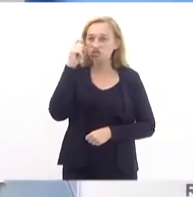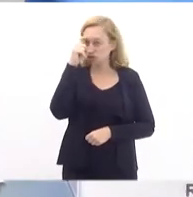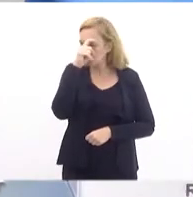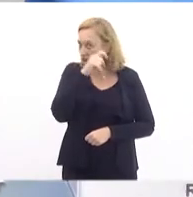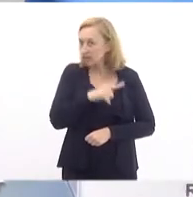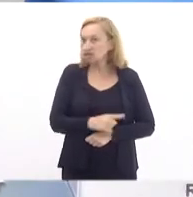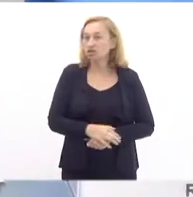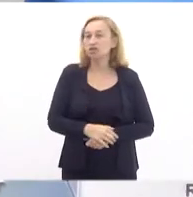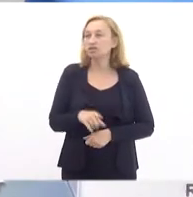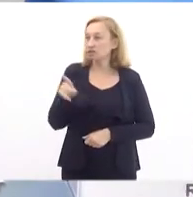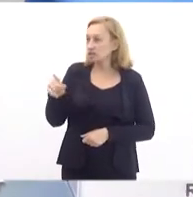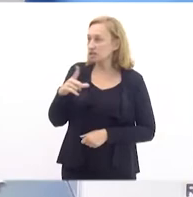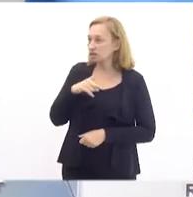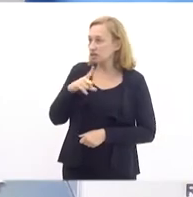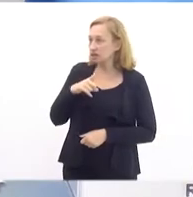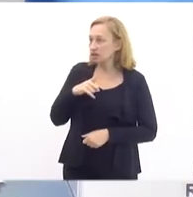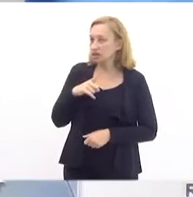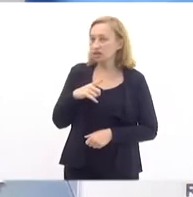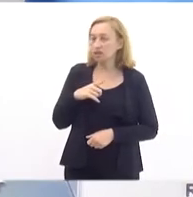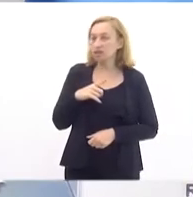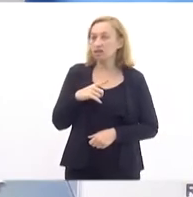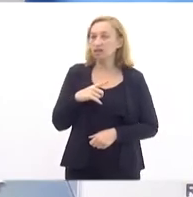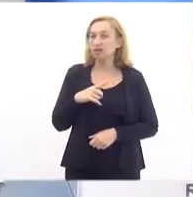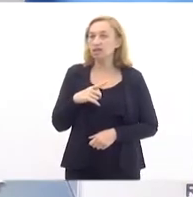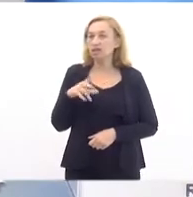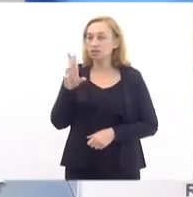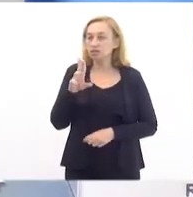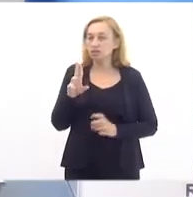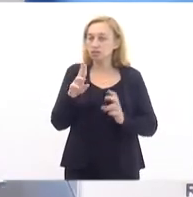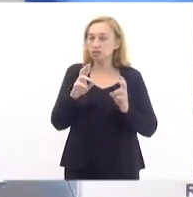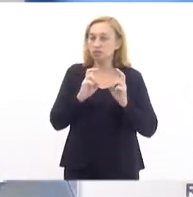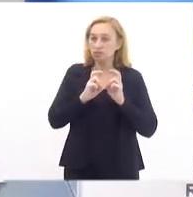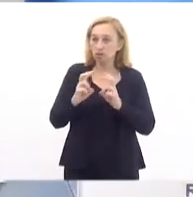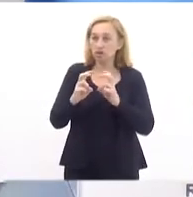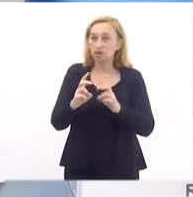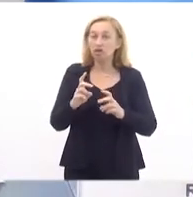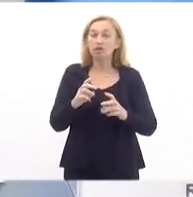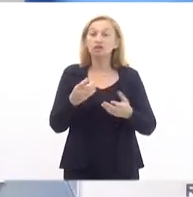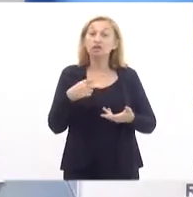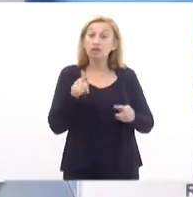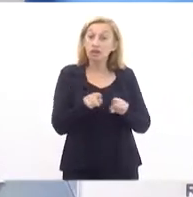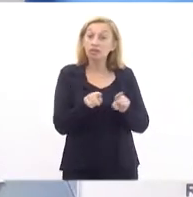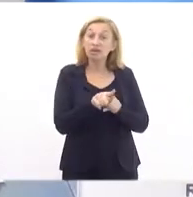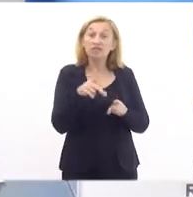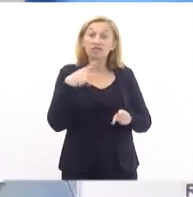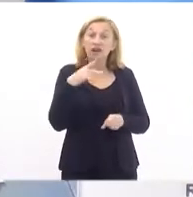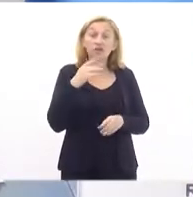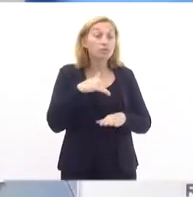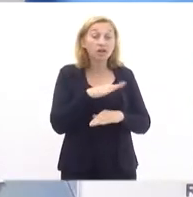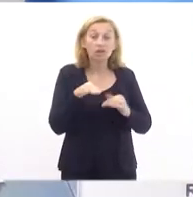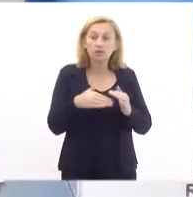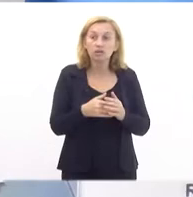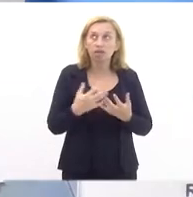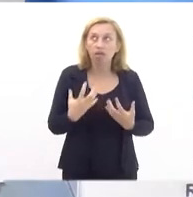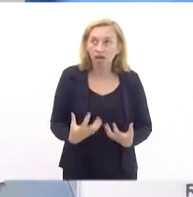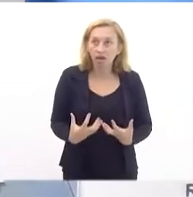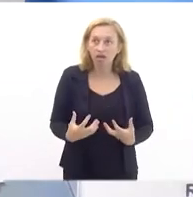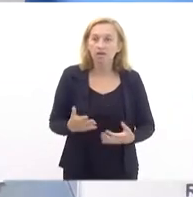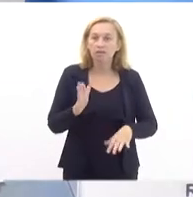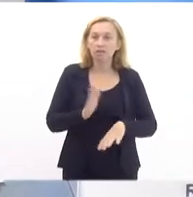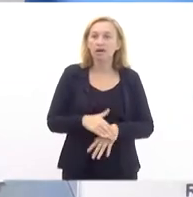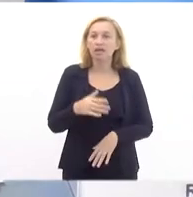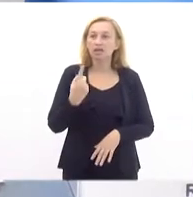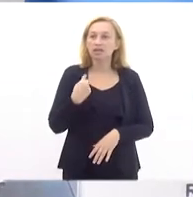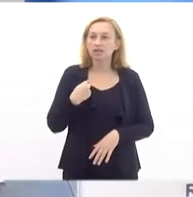dificuldades que você tem no seu trajeto, e também colocando para todos os atores que estão aqui. Ela se cansa muito mais no